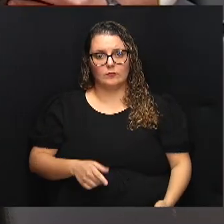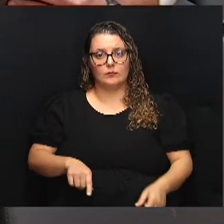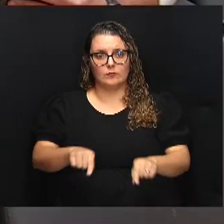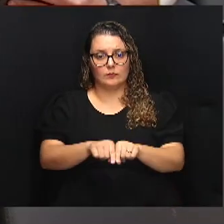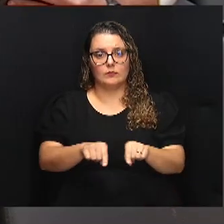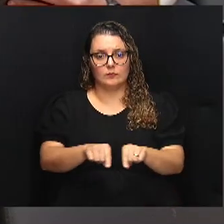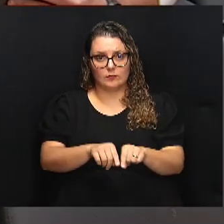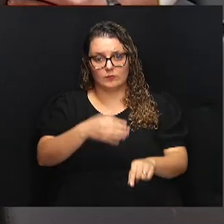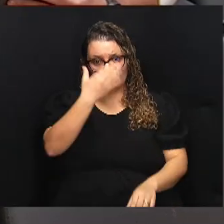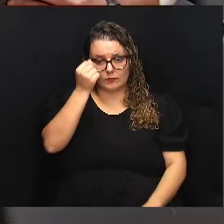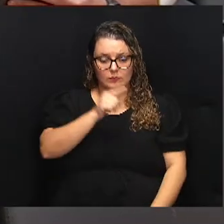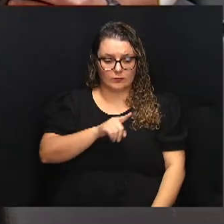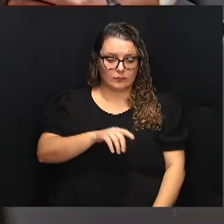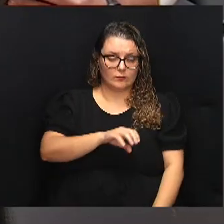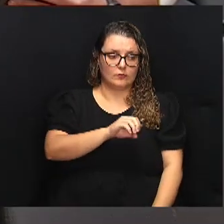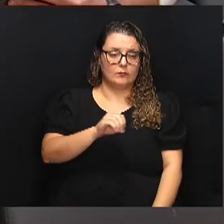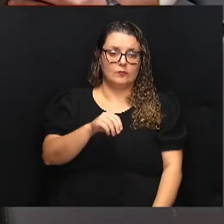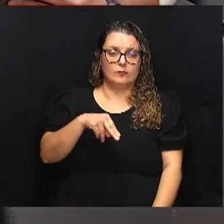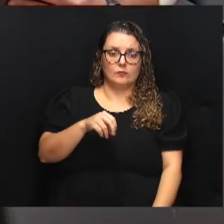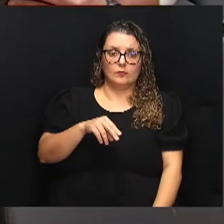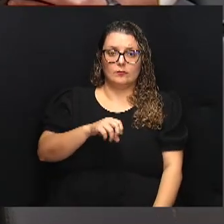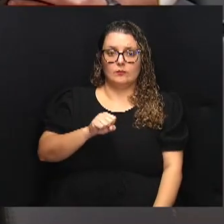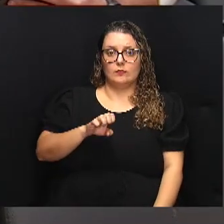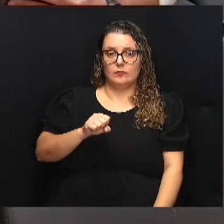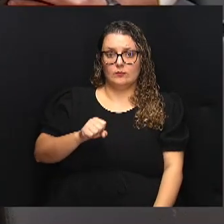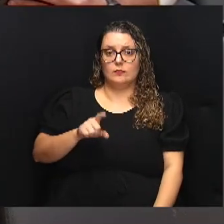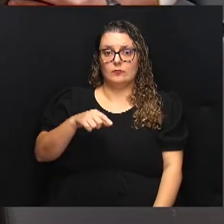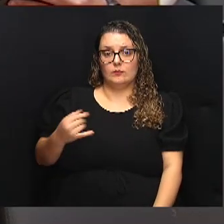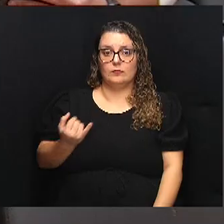saúde, zoonoses também, né? Zoonoses é importante.